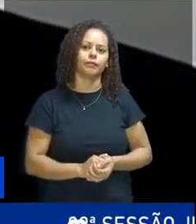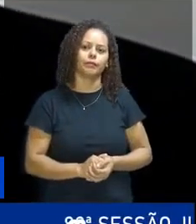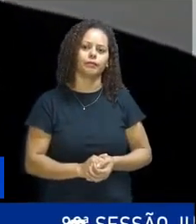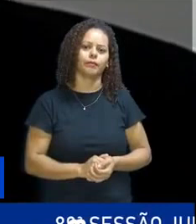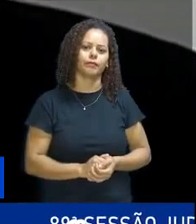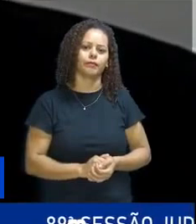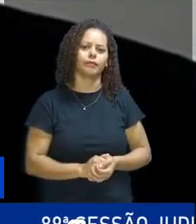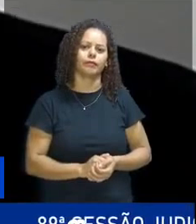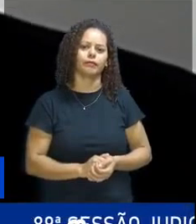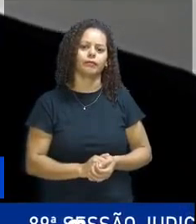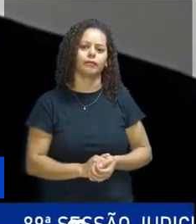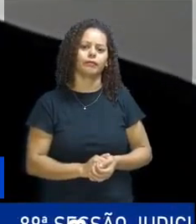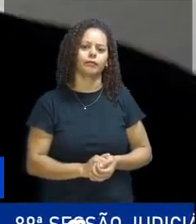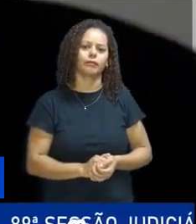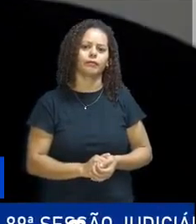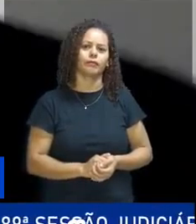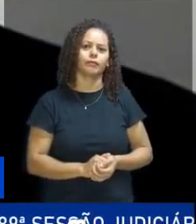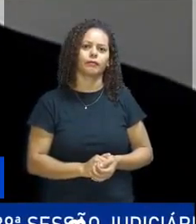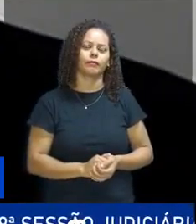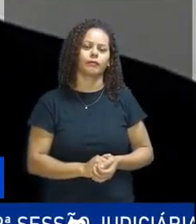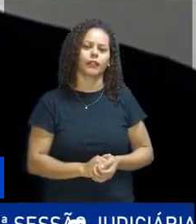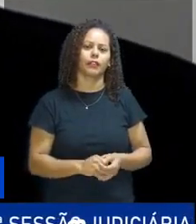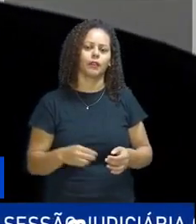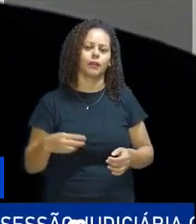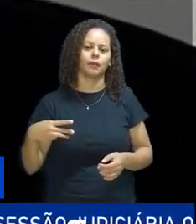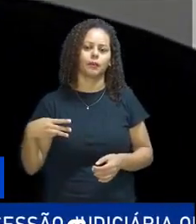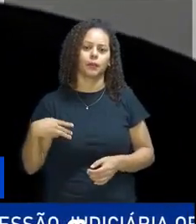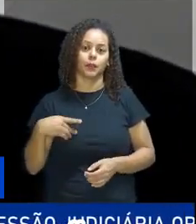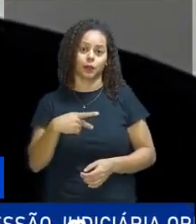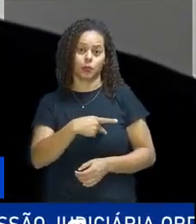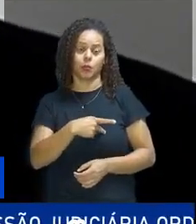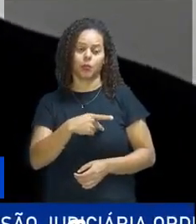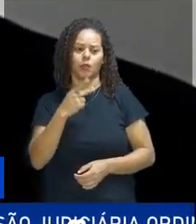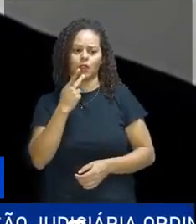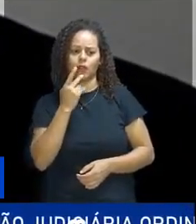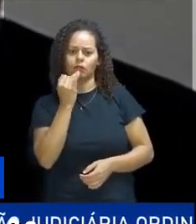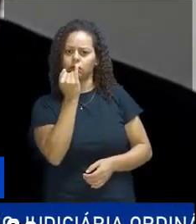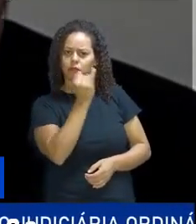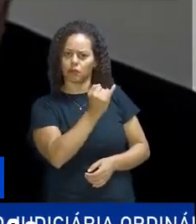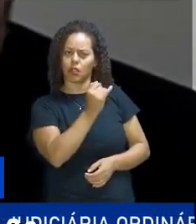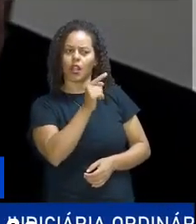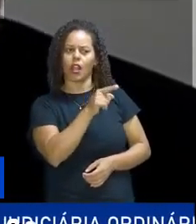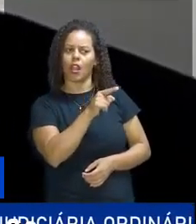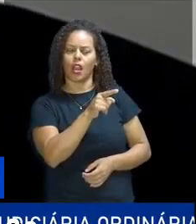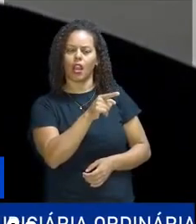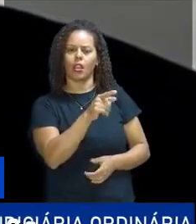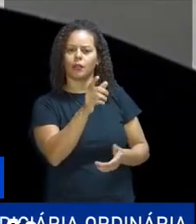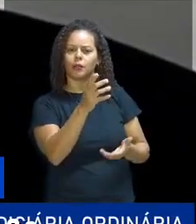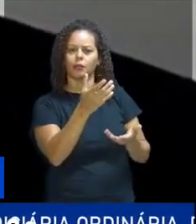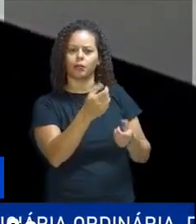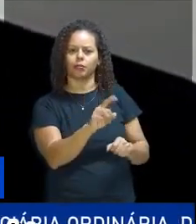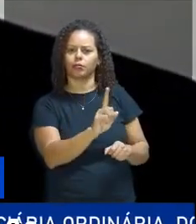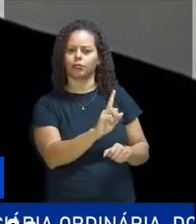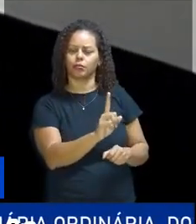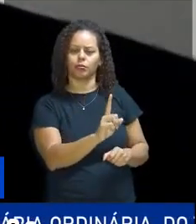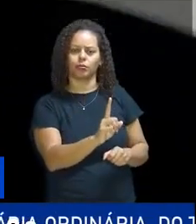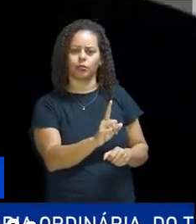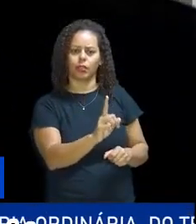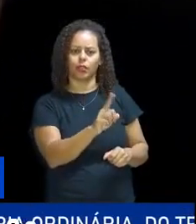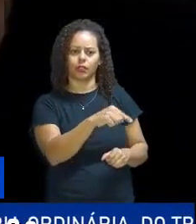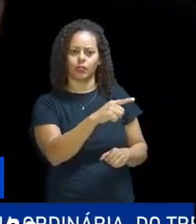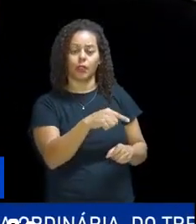E em ato contínuo, o Ministério Público pediu a desaprovação, tá? Por achar que algumas despesas